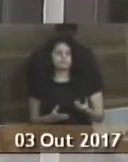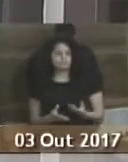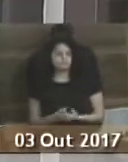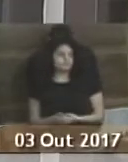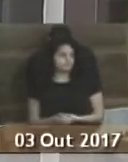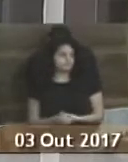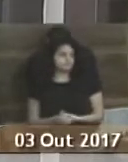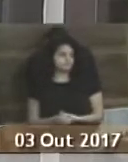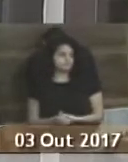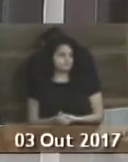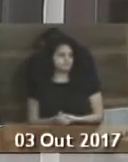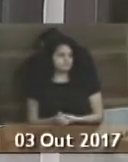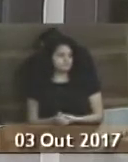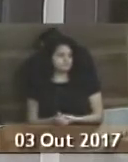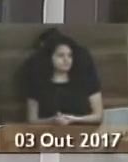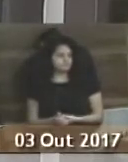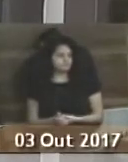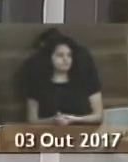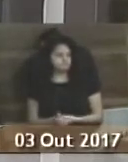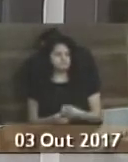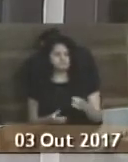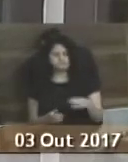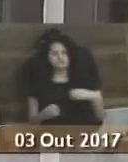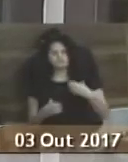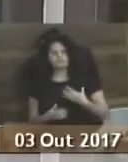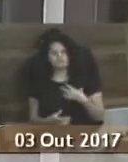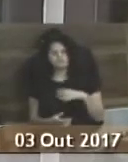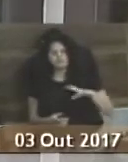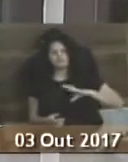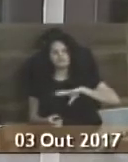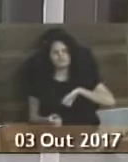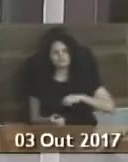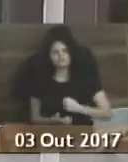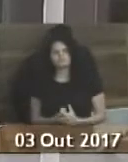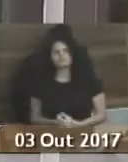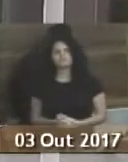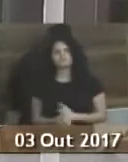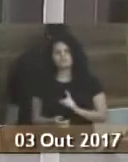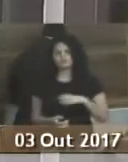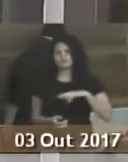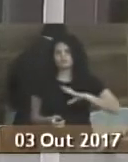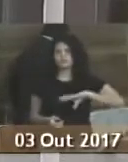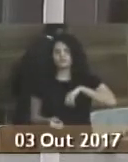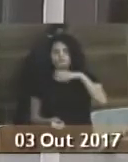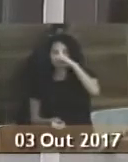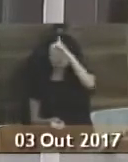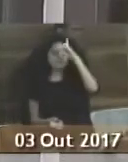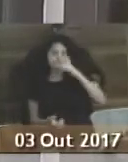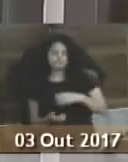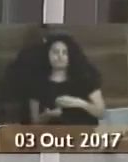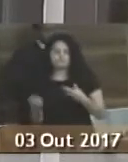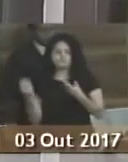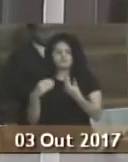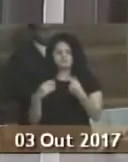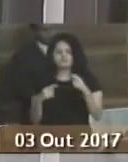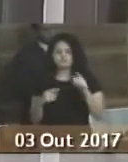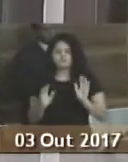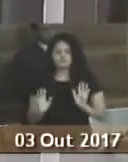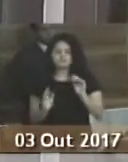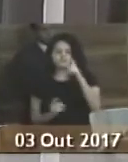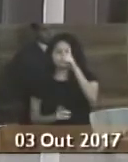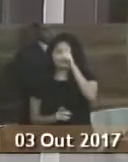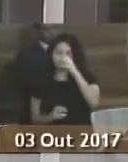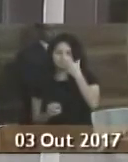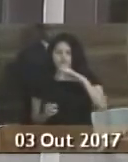vivamos. Nisto está o amor, não em que nós tenhamos amado a Deus, mas em que ele nos amou e enviou o